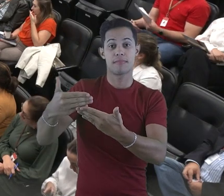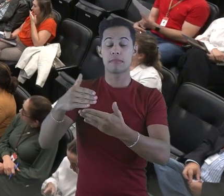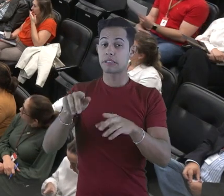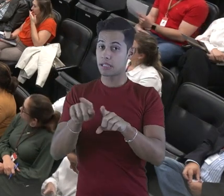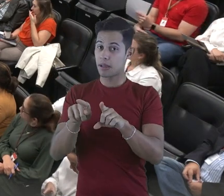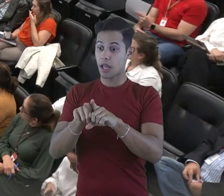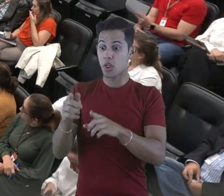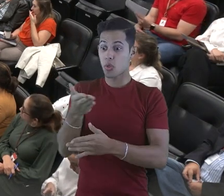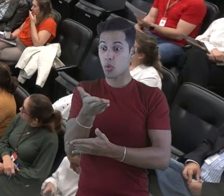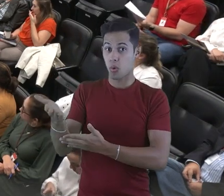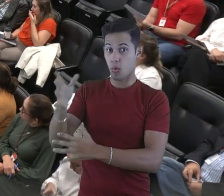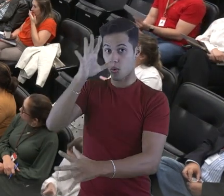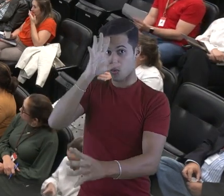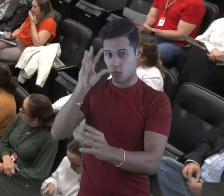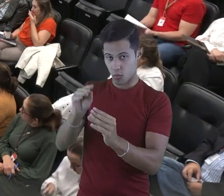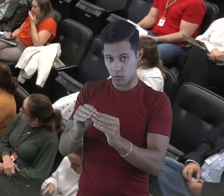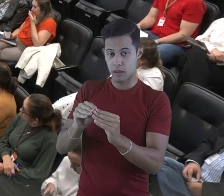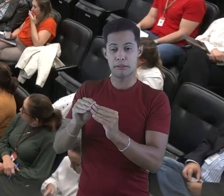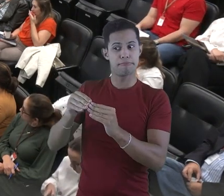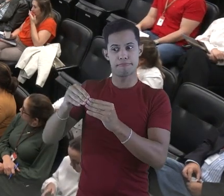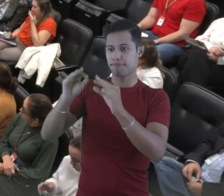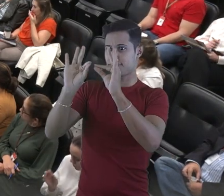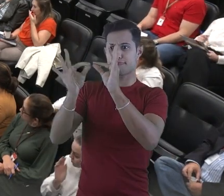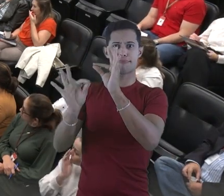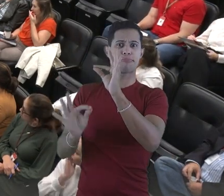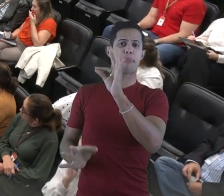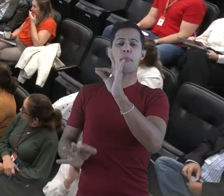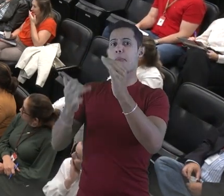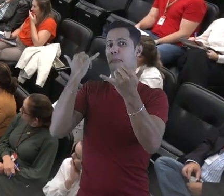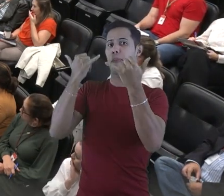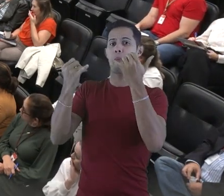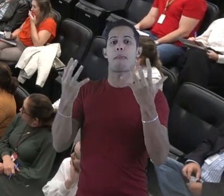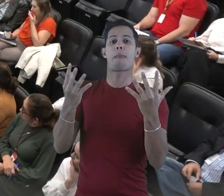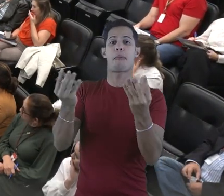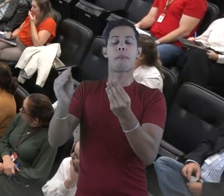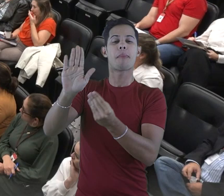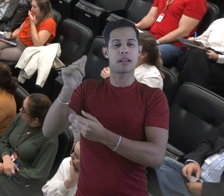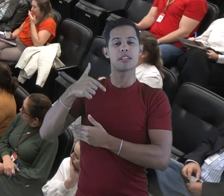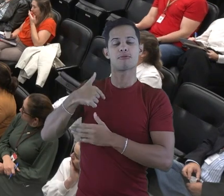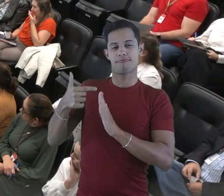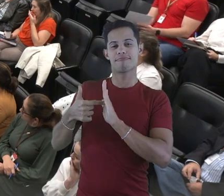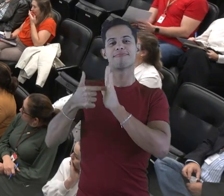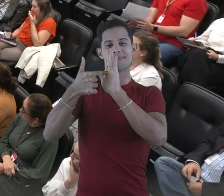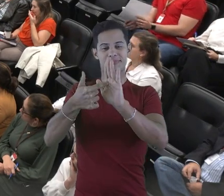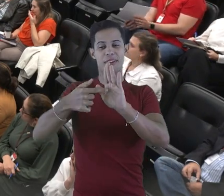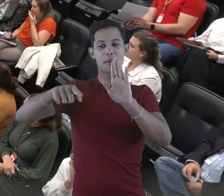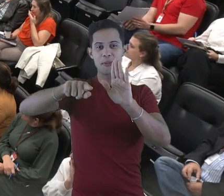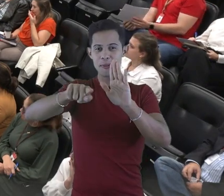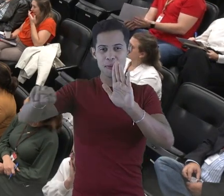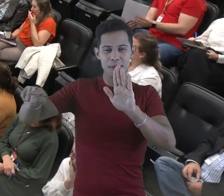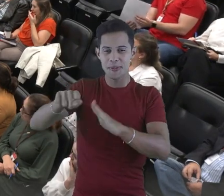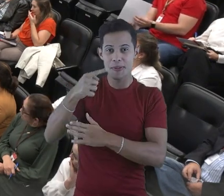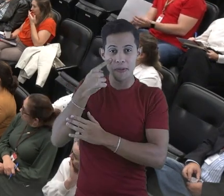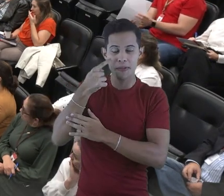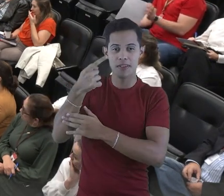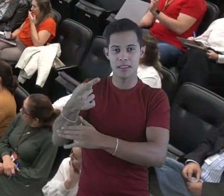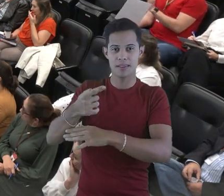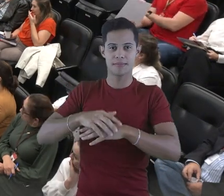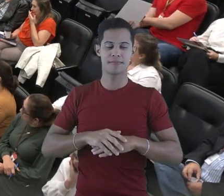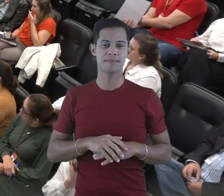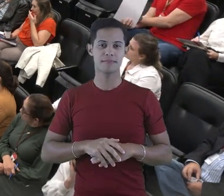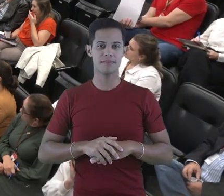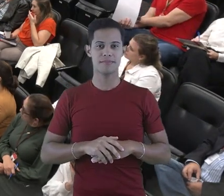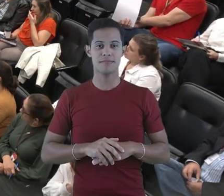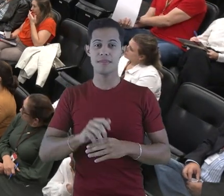é muita coisa mas eu vou só para vocês verem como vocês não tem ainda é importante vocês verem